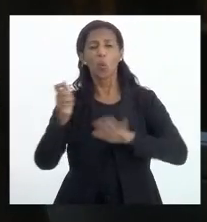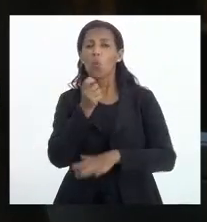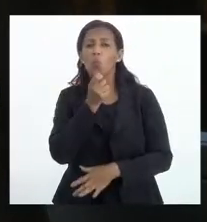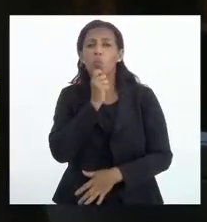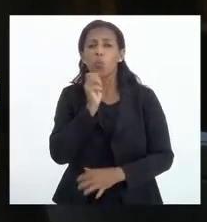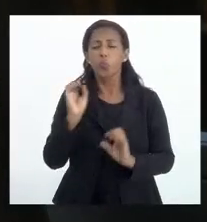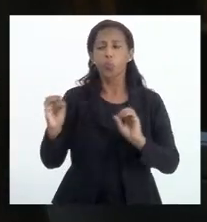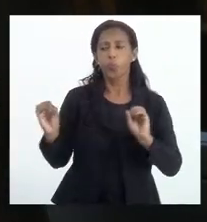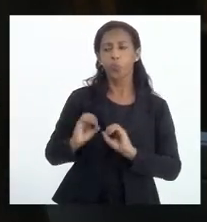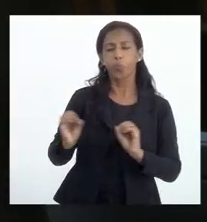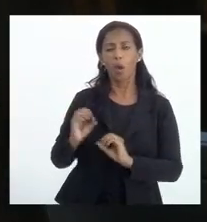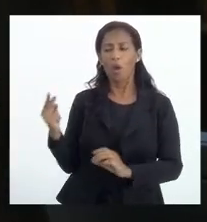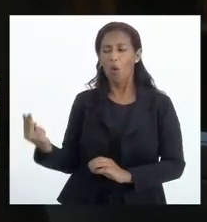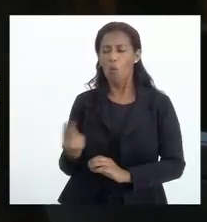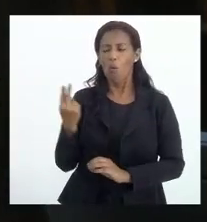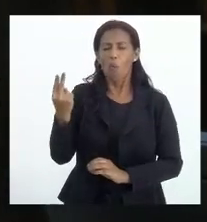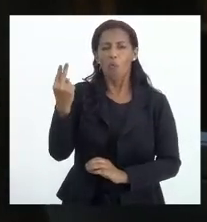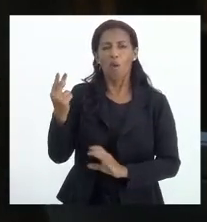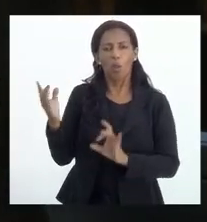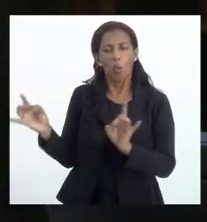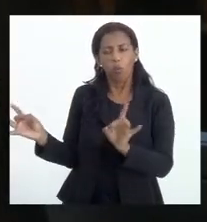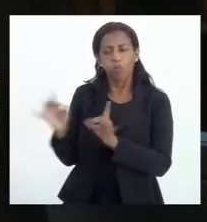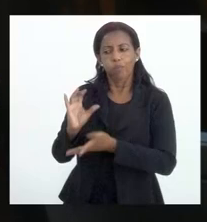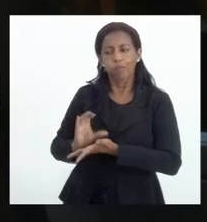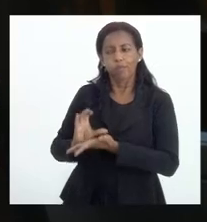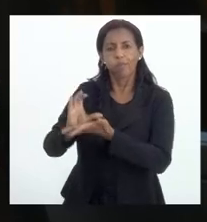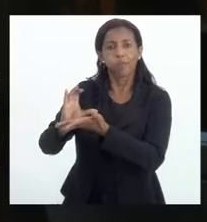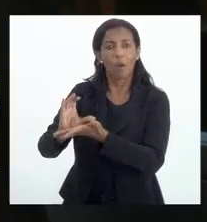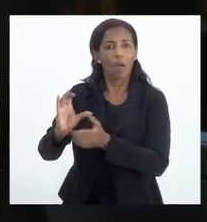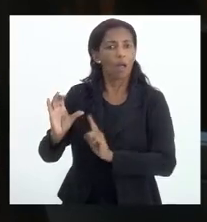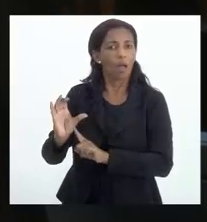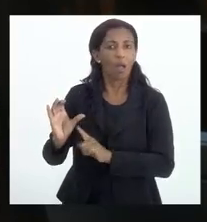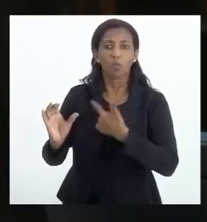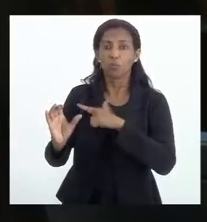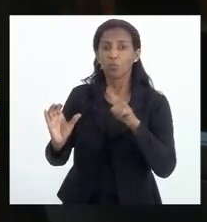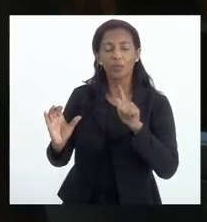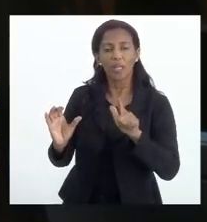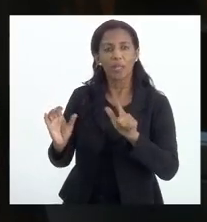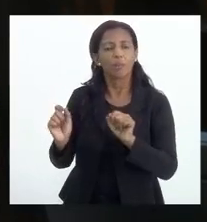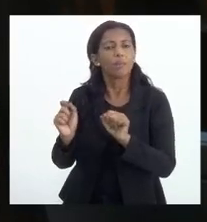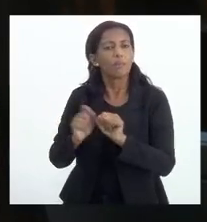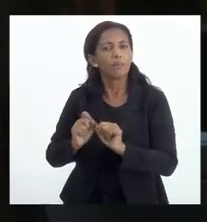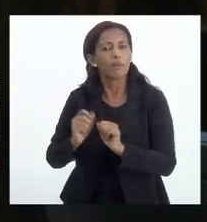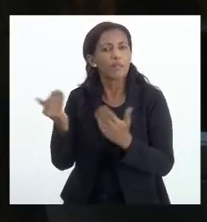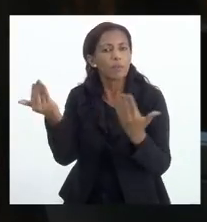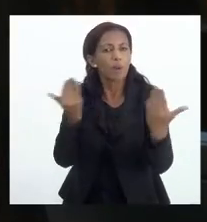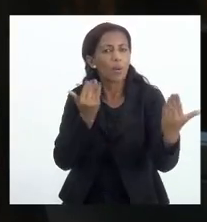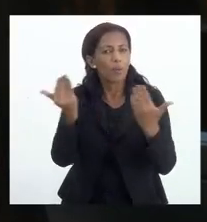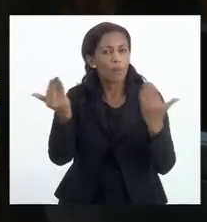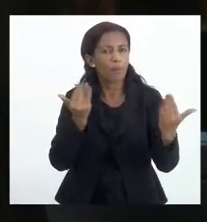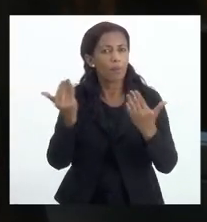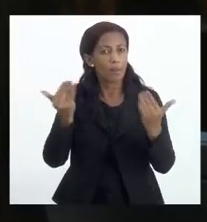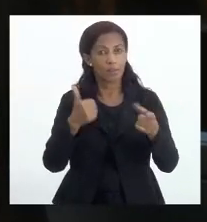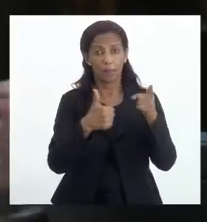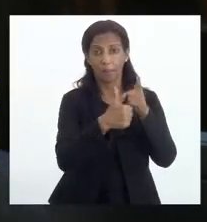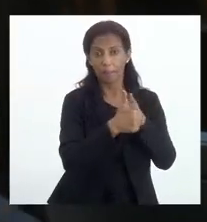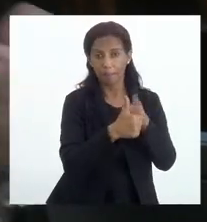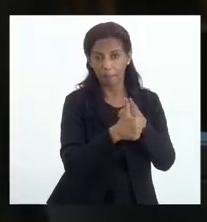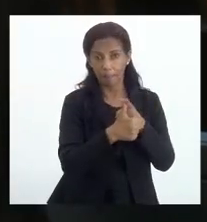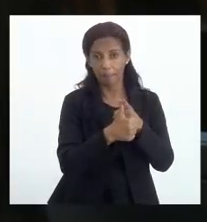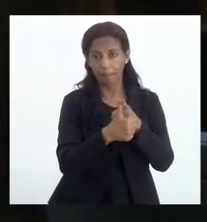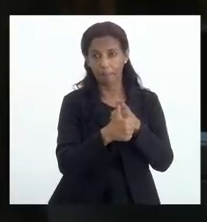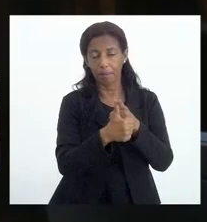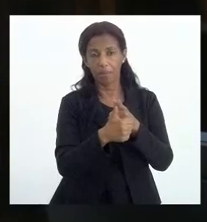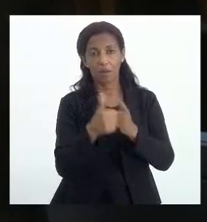temos o valor empenhado para poder fazer uma comparação, primeiro, para ver se é melhor